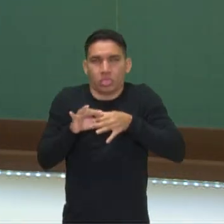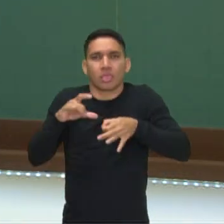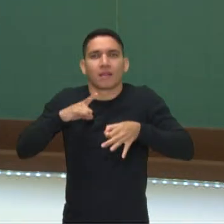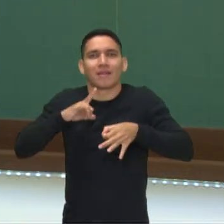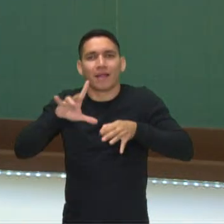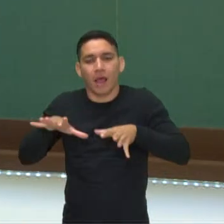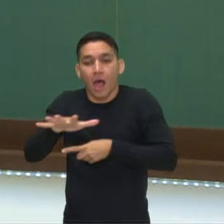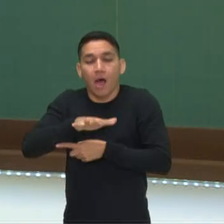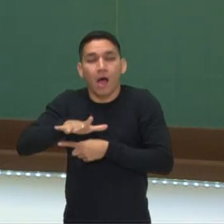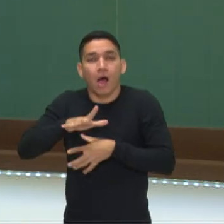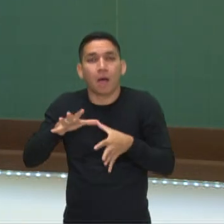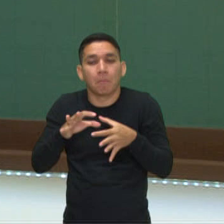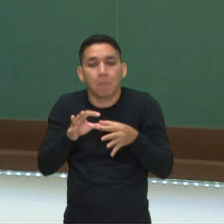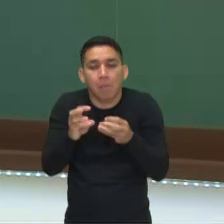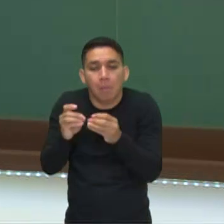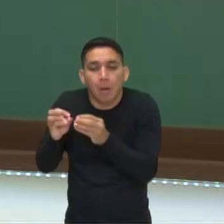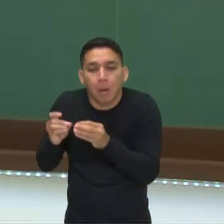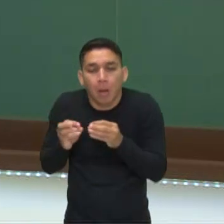encontram, tá?